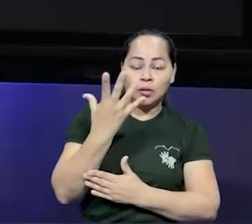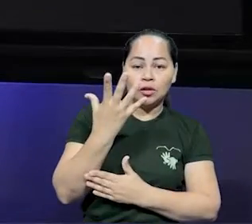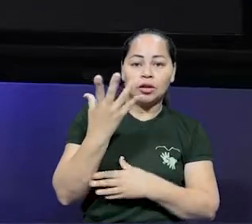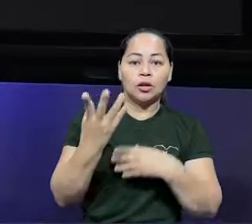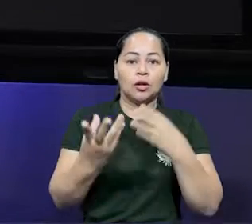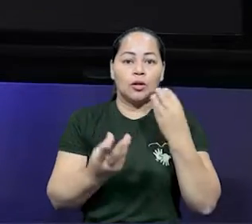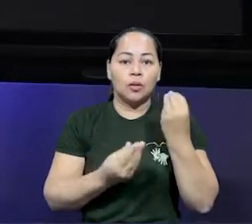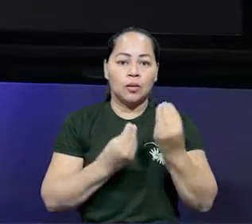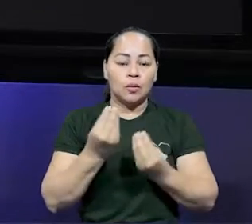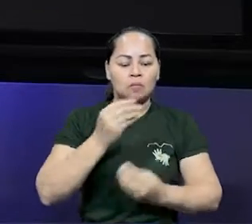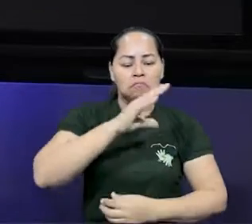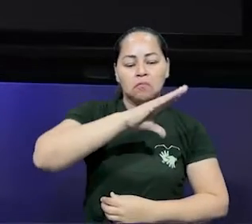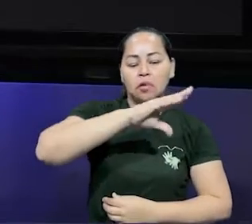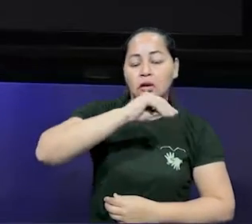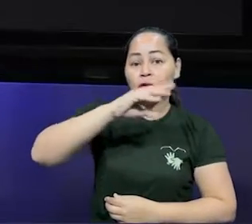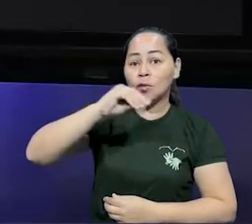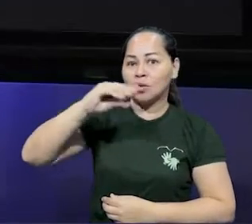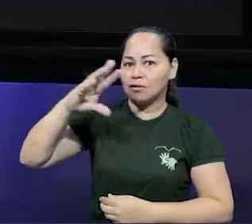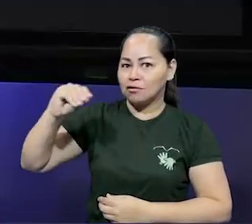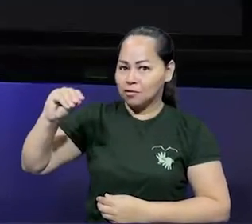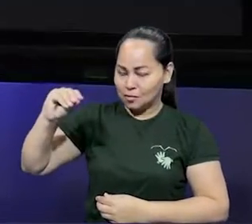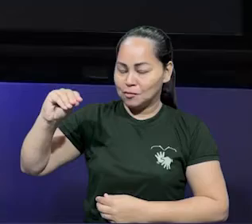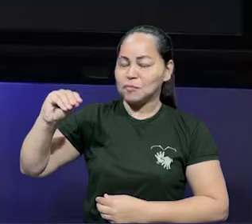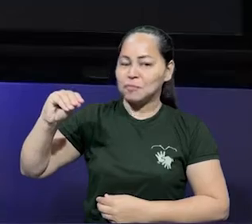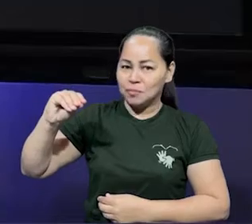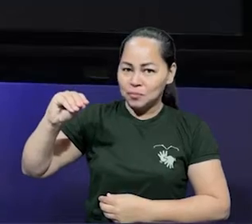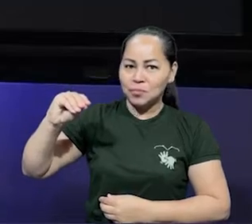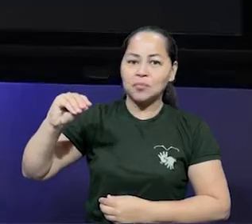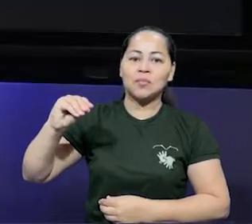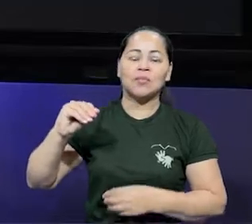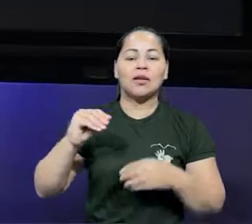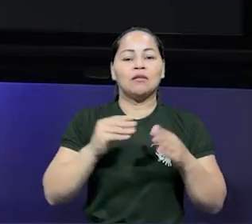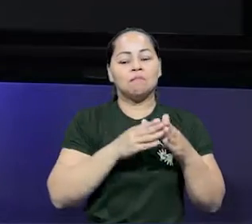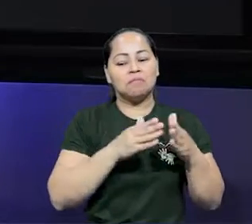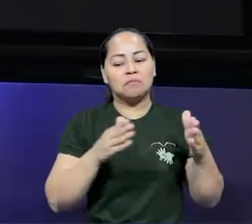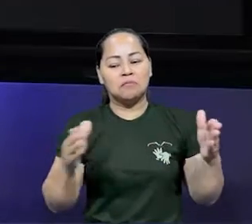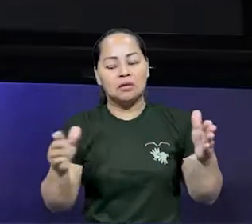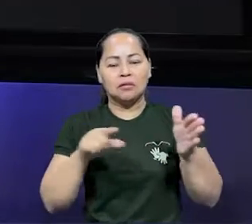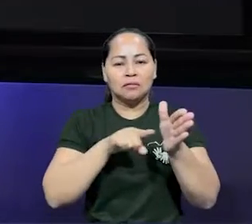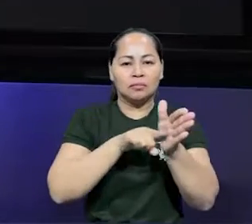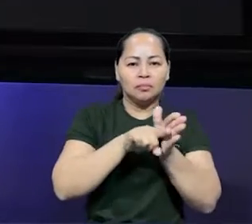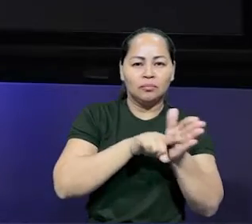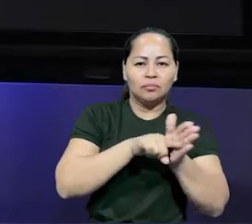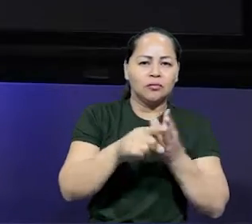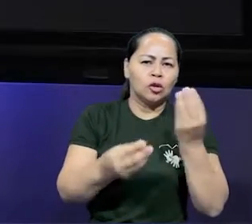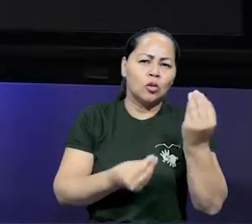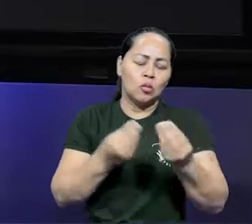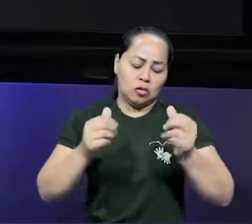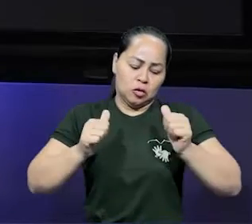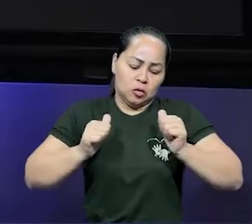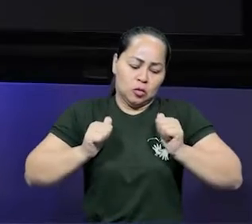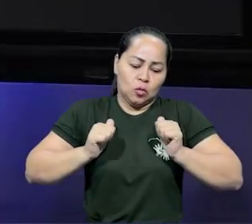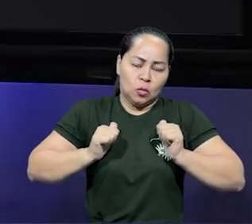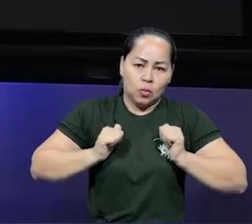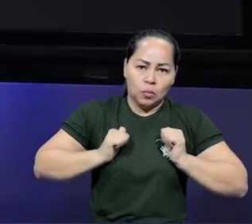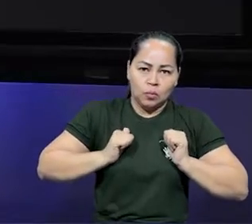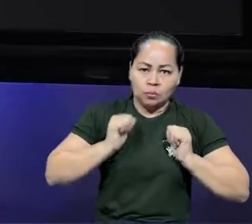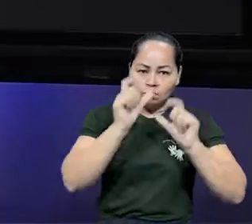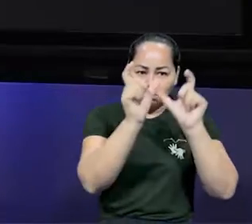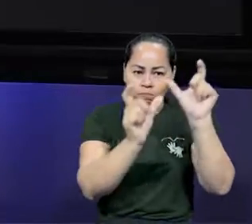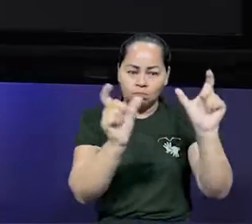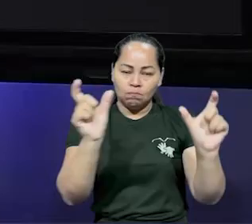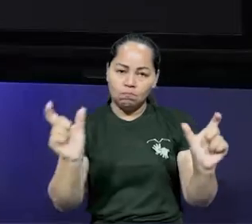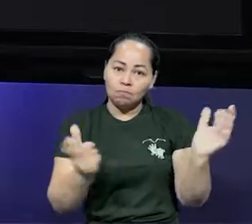de entender a adolescência, que sofre transformações ao longo da história. E hoje nós trataremos de